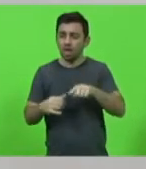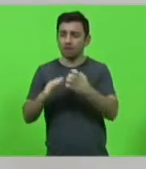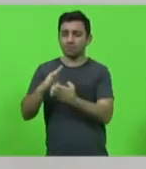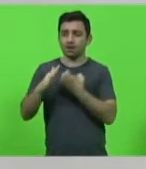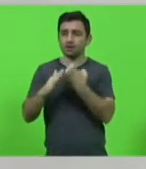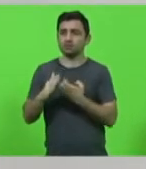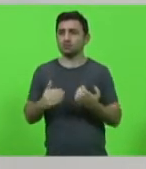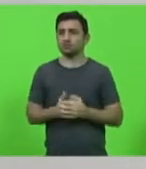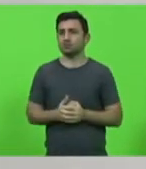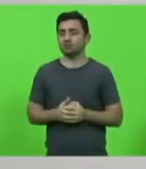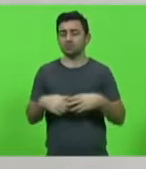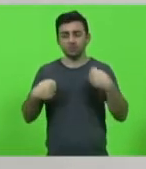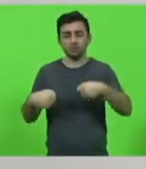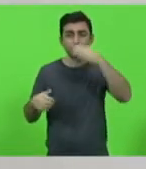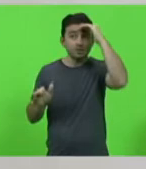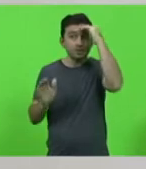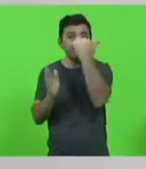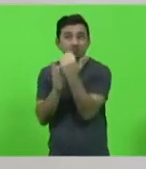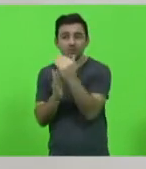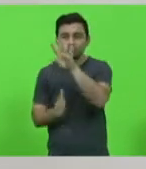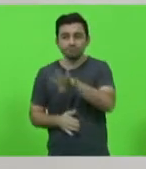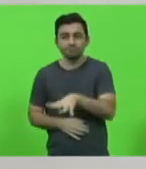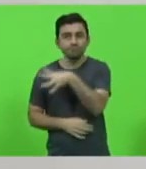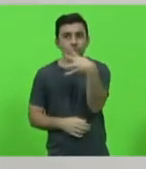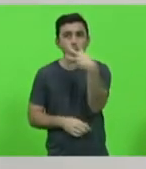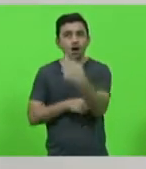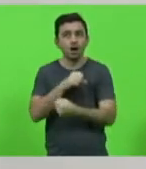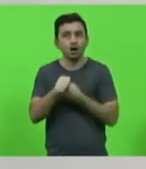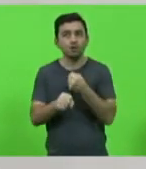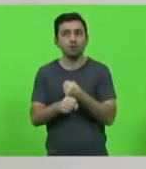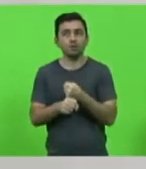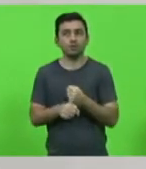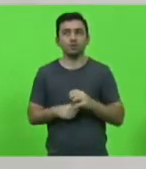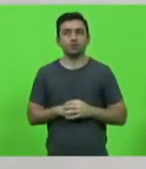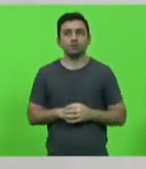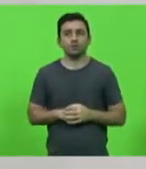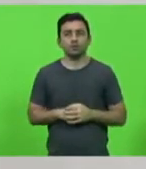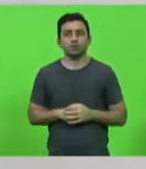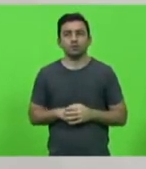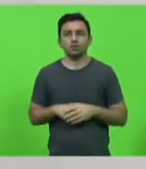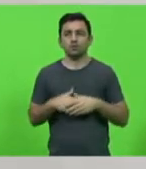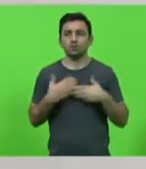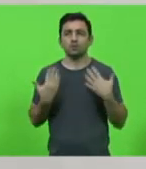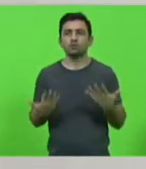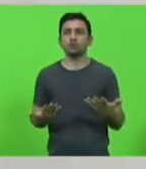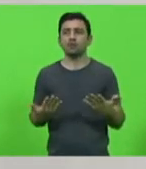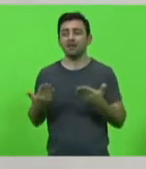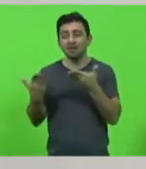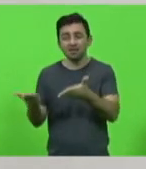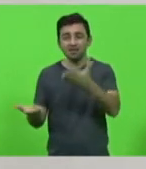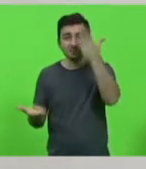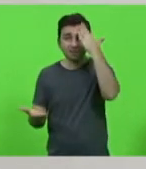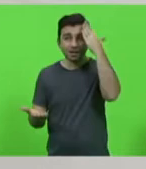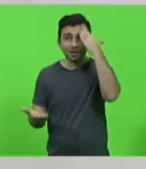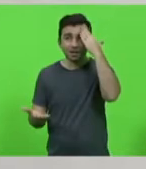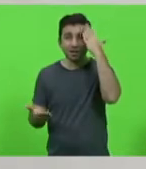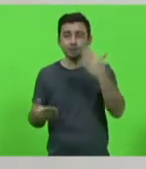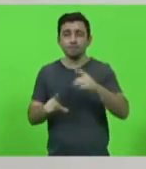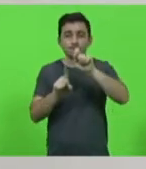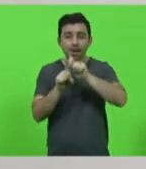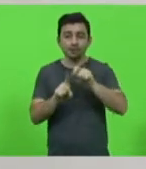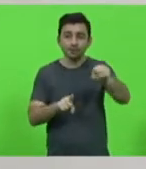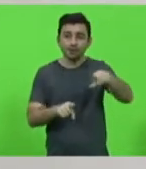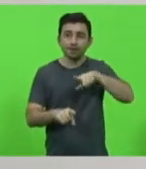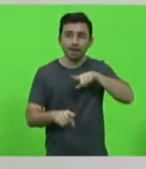empresa, ela obedece um calendário anual. Sacramento. Ele sabe que em determinado mês ele vai ter